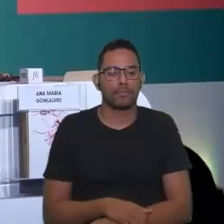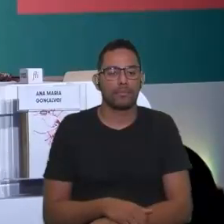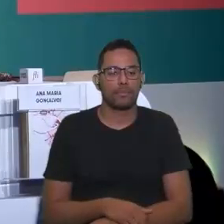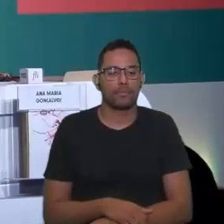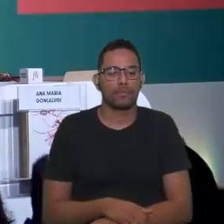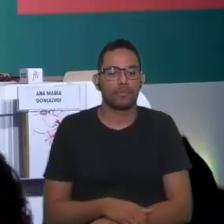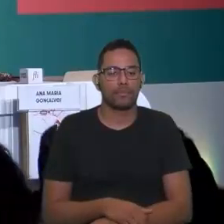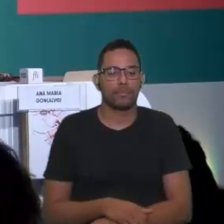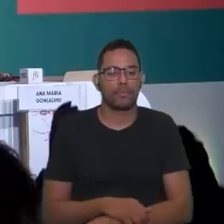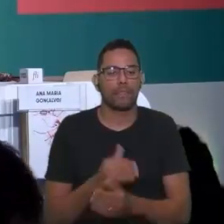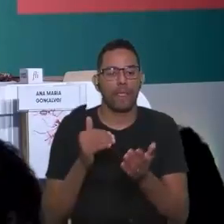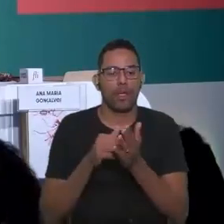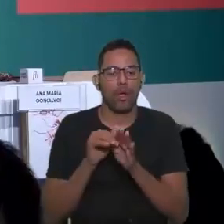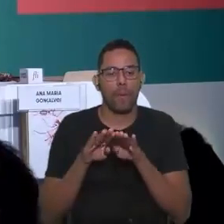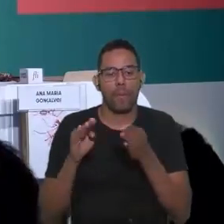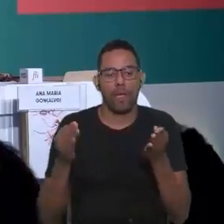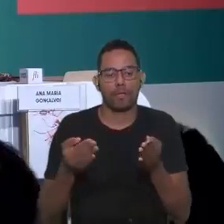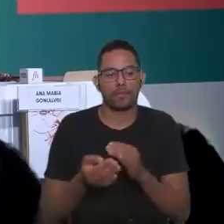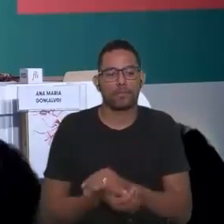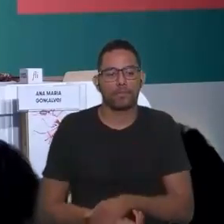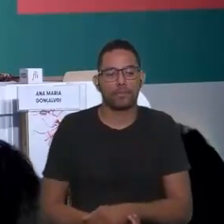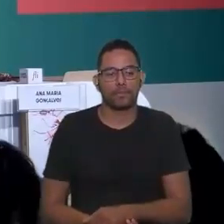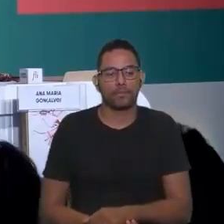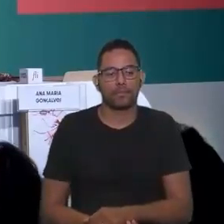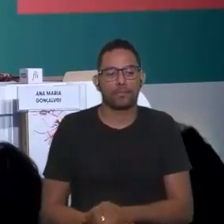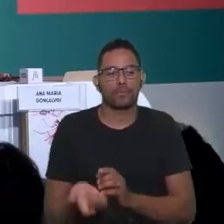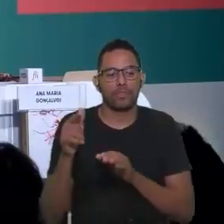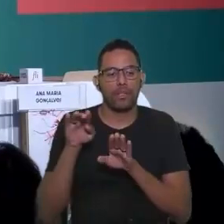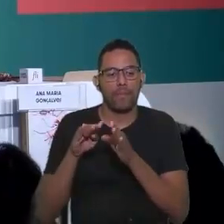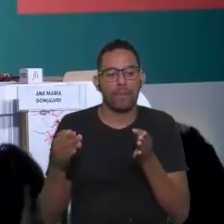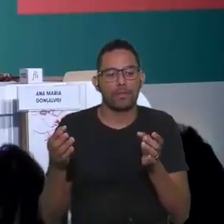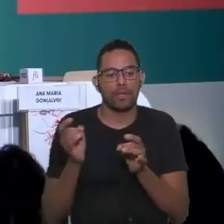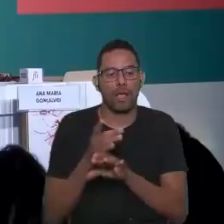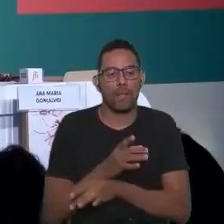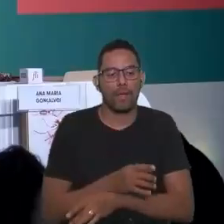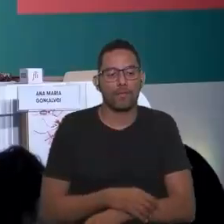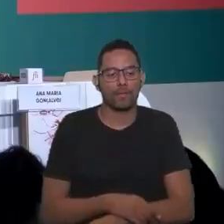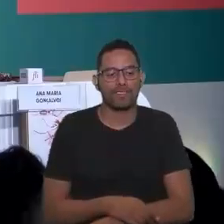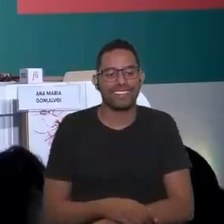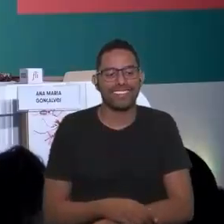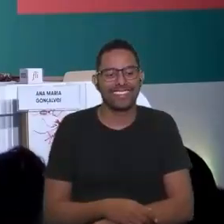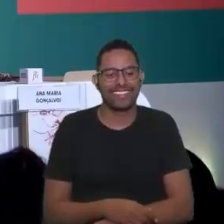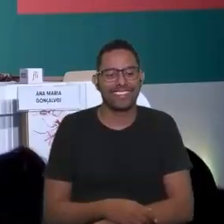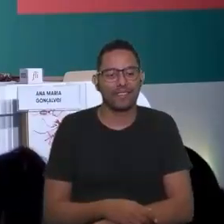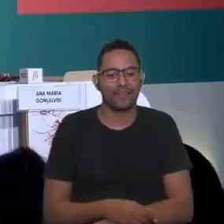né? É a última mesa. A outra mesa nunca mais acabava.